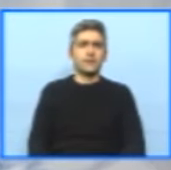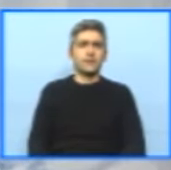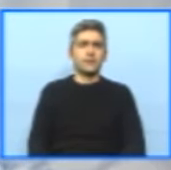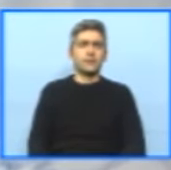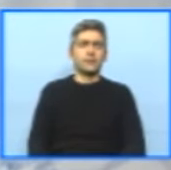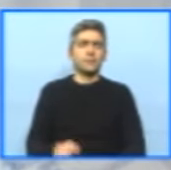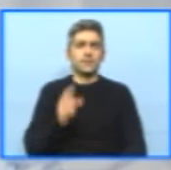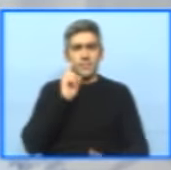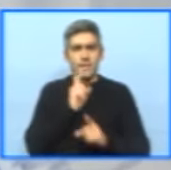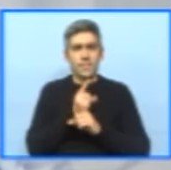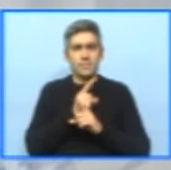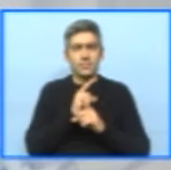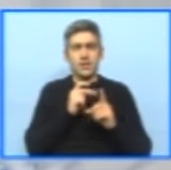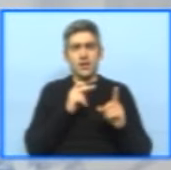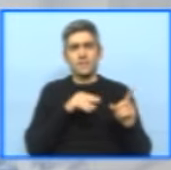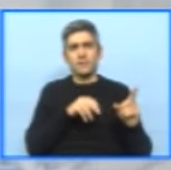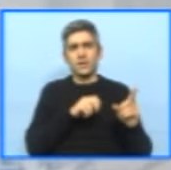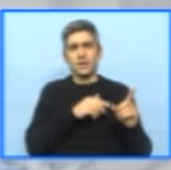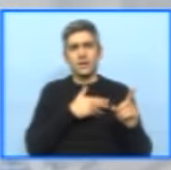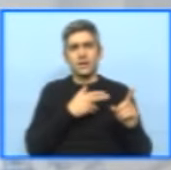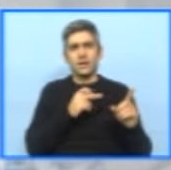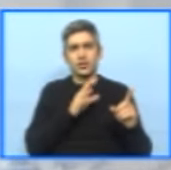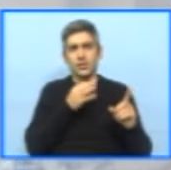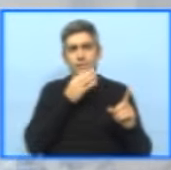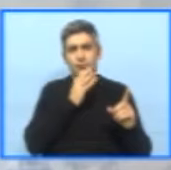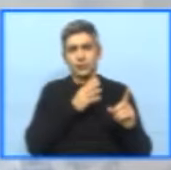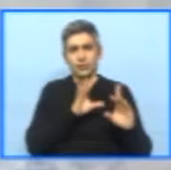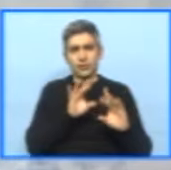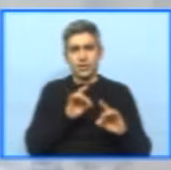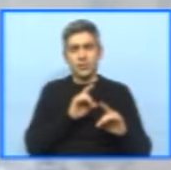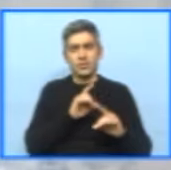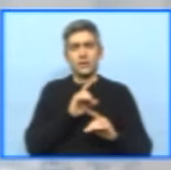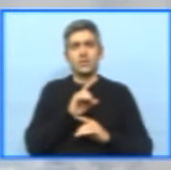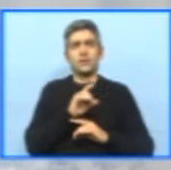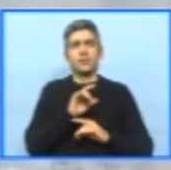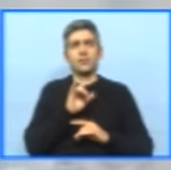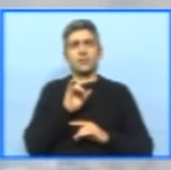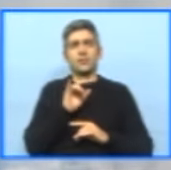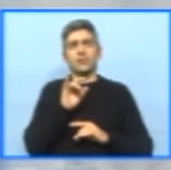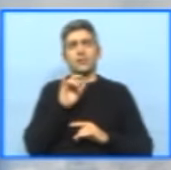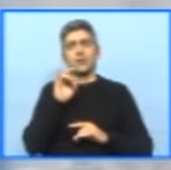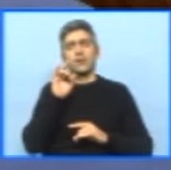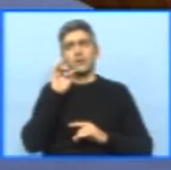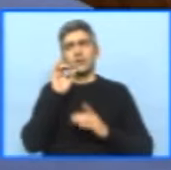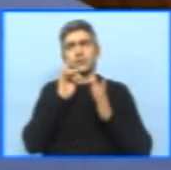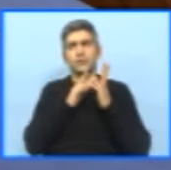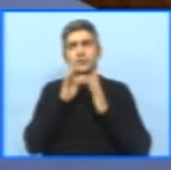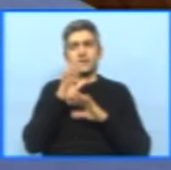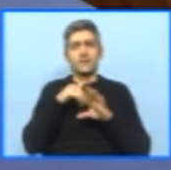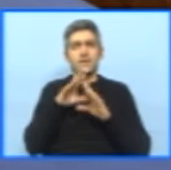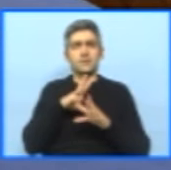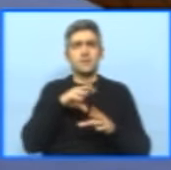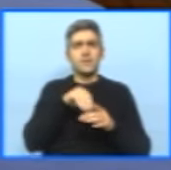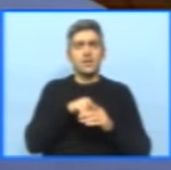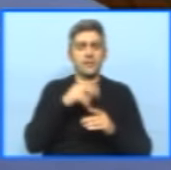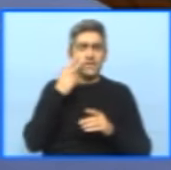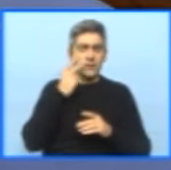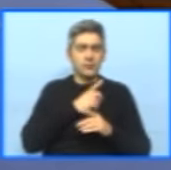a irmã Almendra já fez referência, da intromissão que Jesus faz na vida privada desta mulher e que